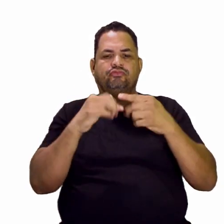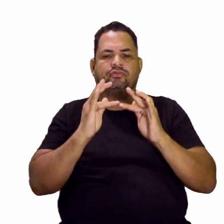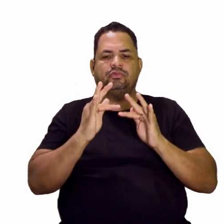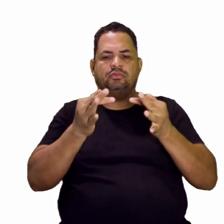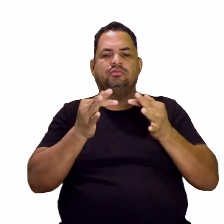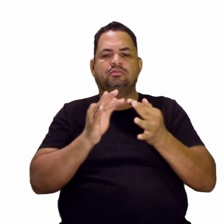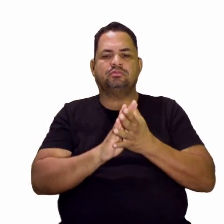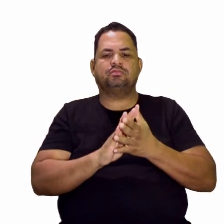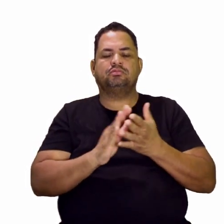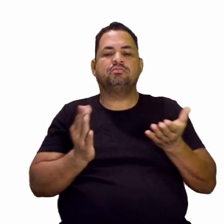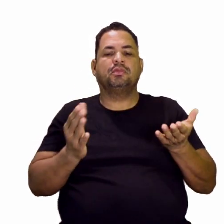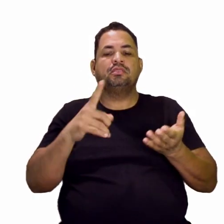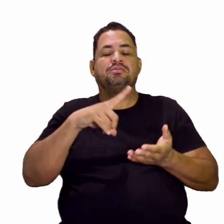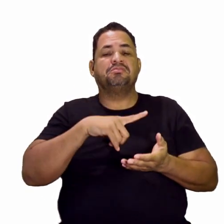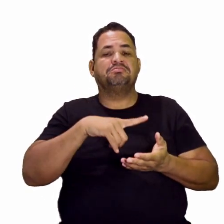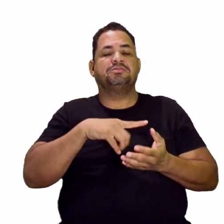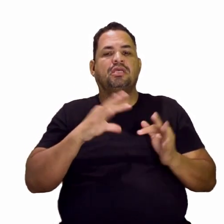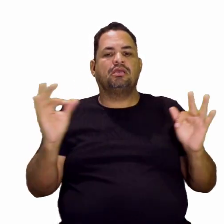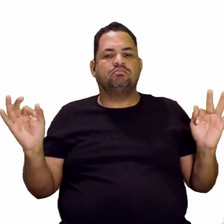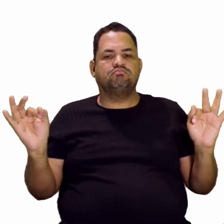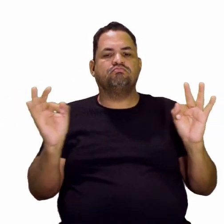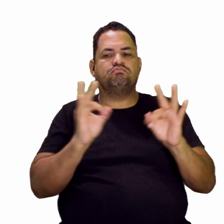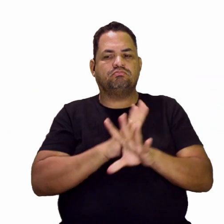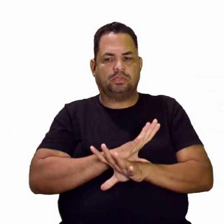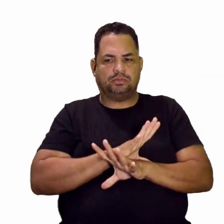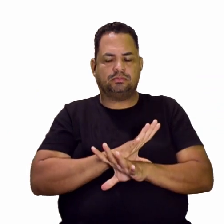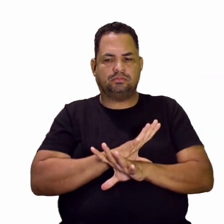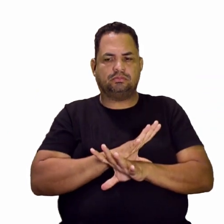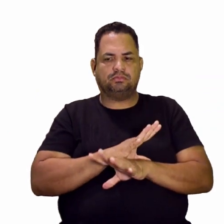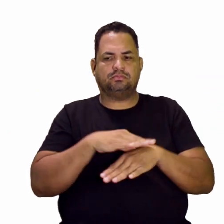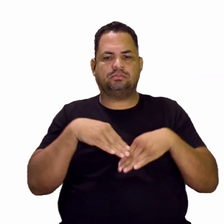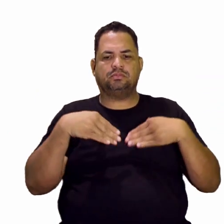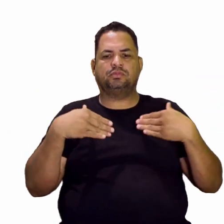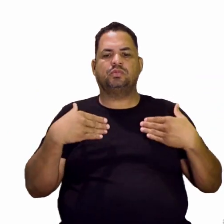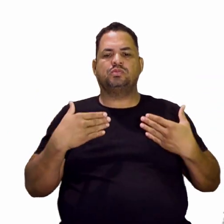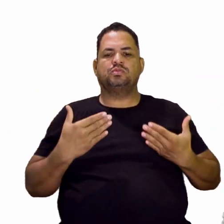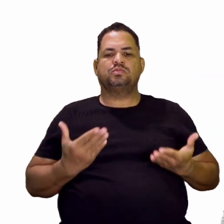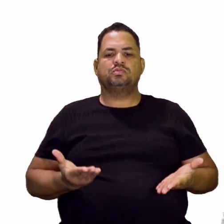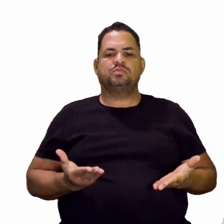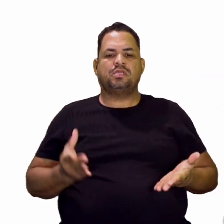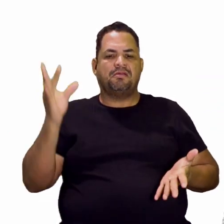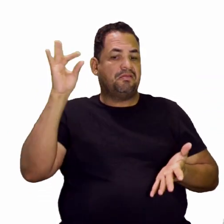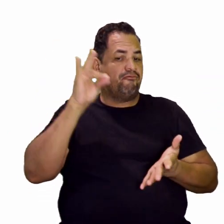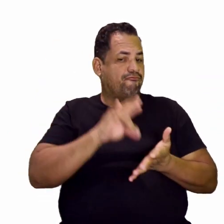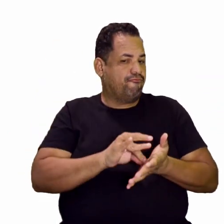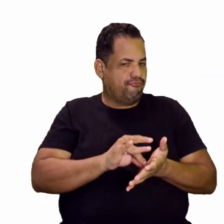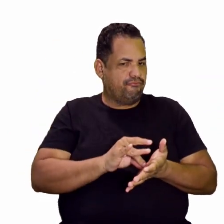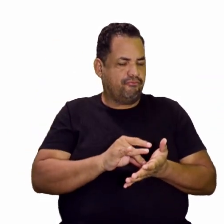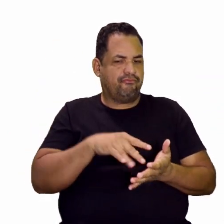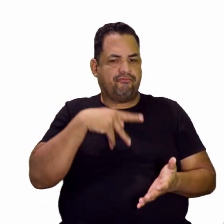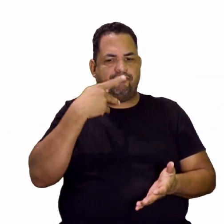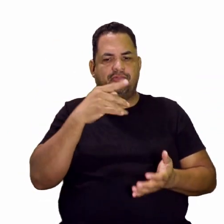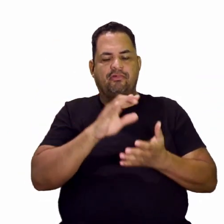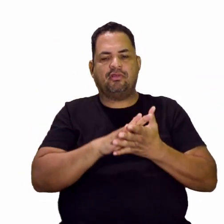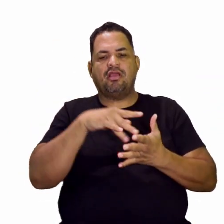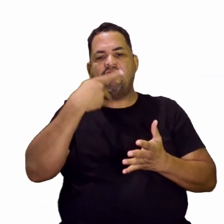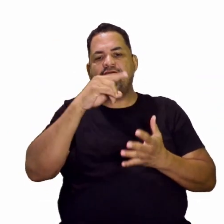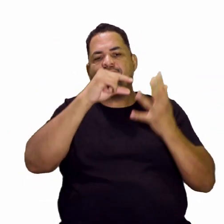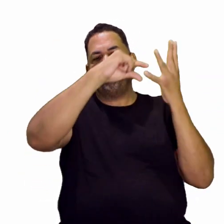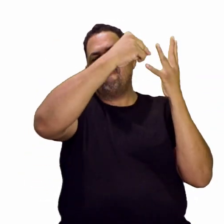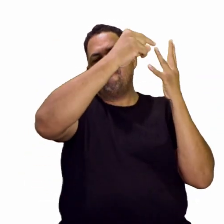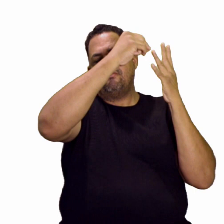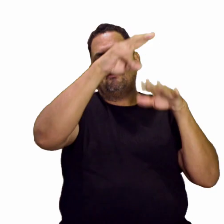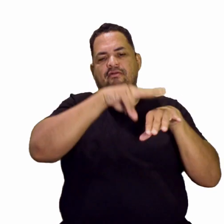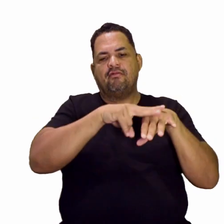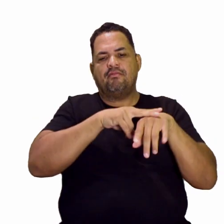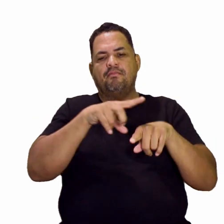então, eu chego a uma determinada conclusão. A partir do momento em que eu afirmo que a folha é verde